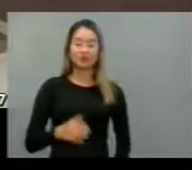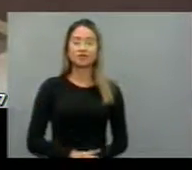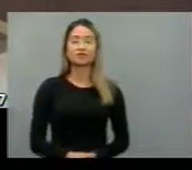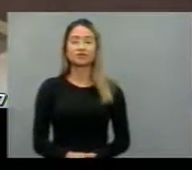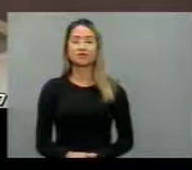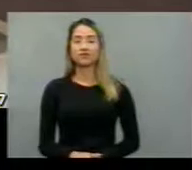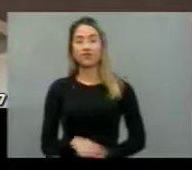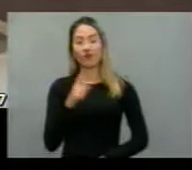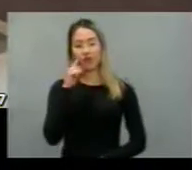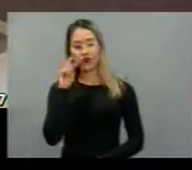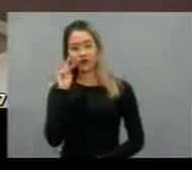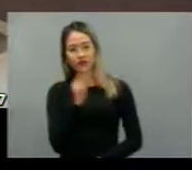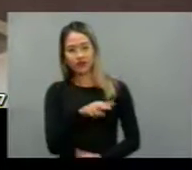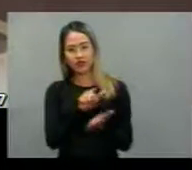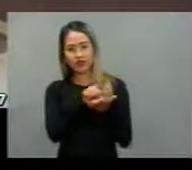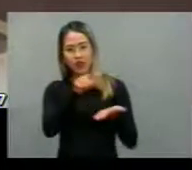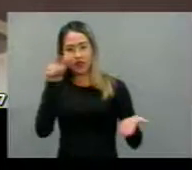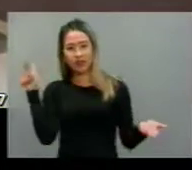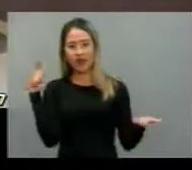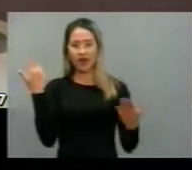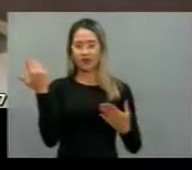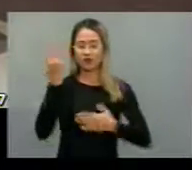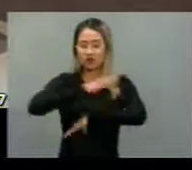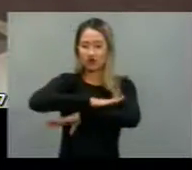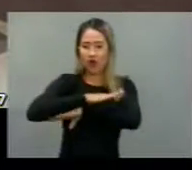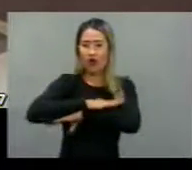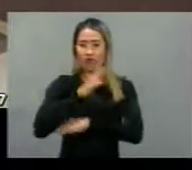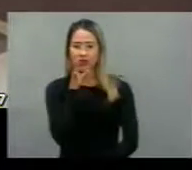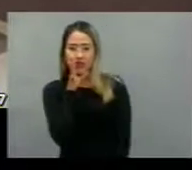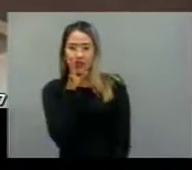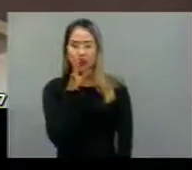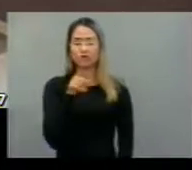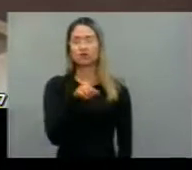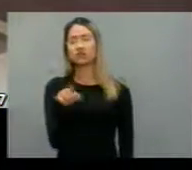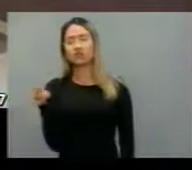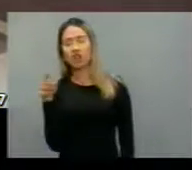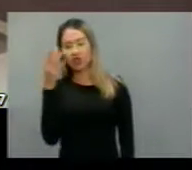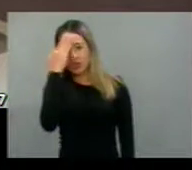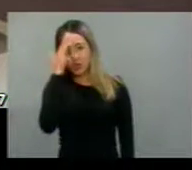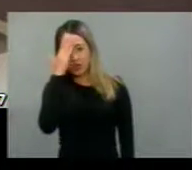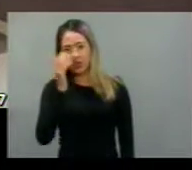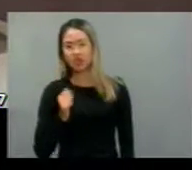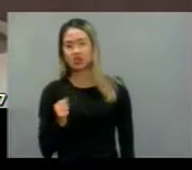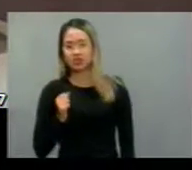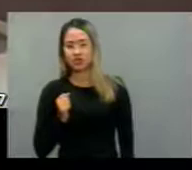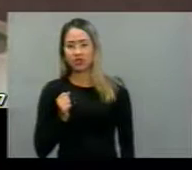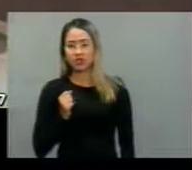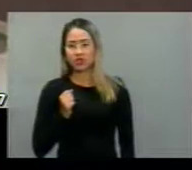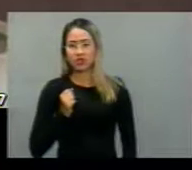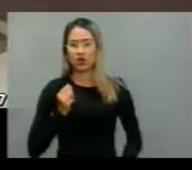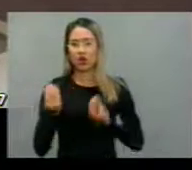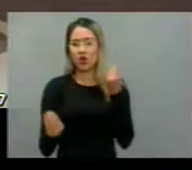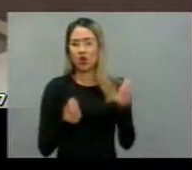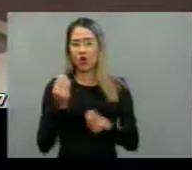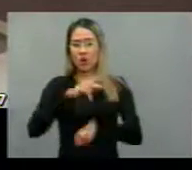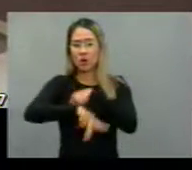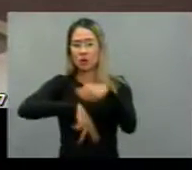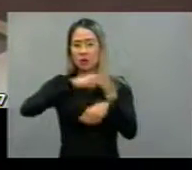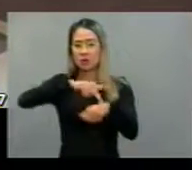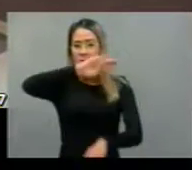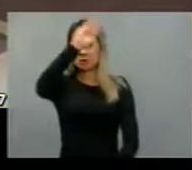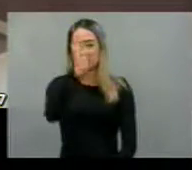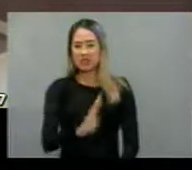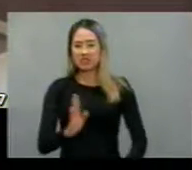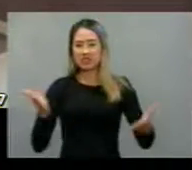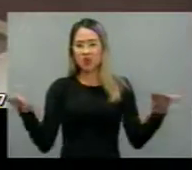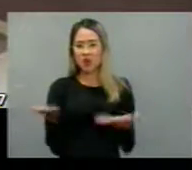não é possível que nós não entendamos como este país está vivendo